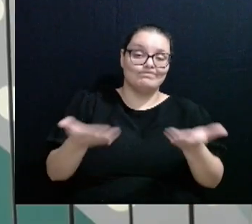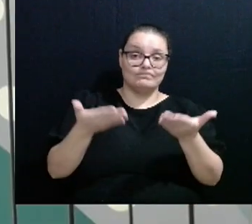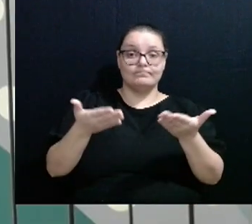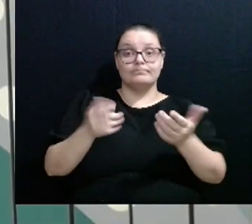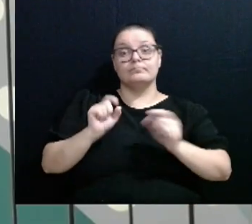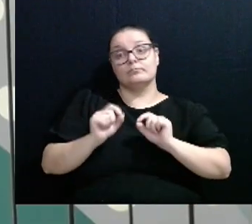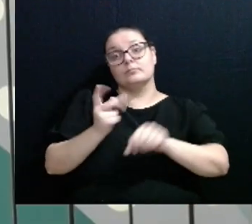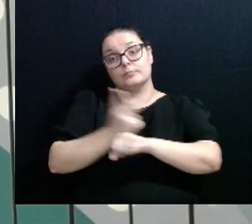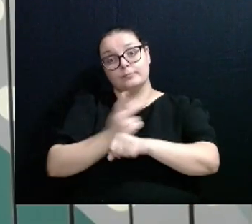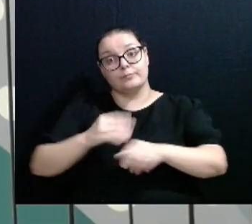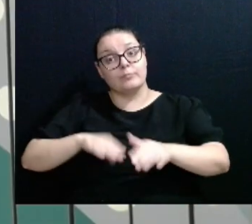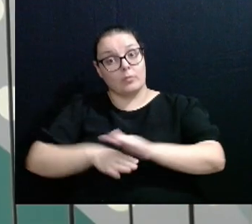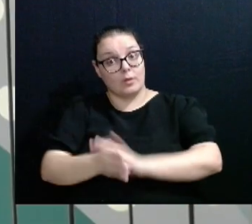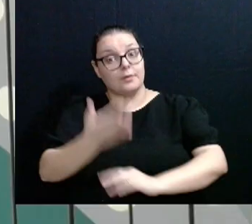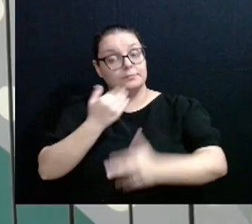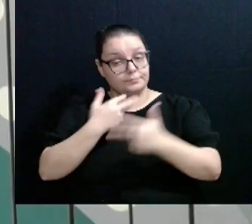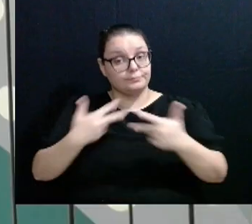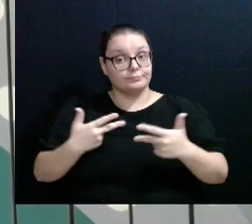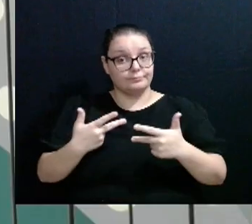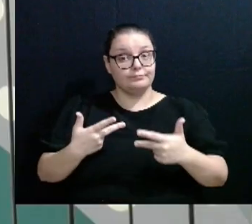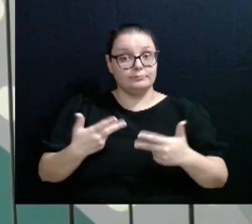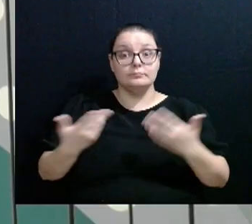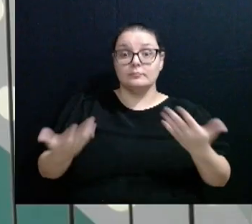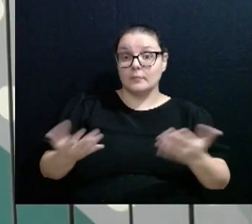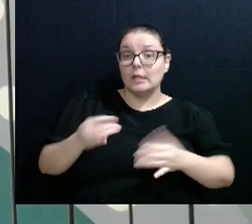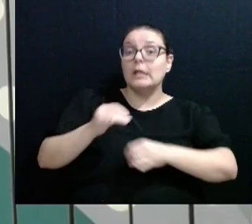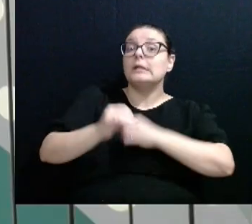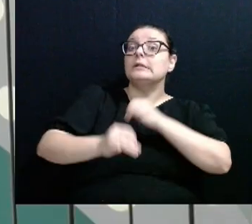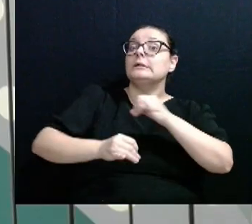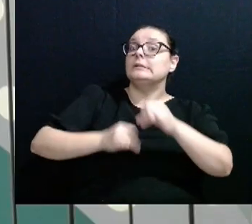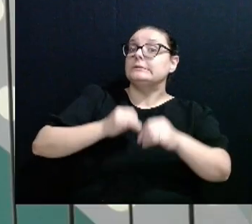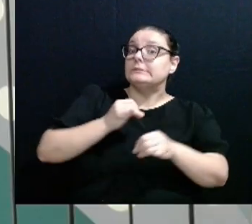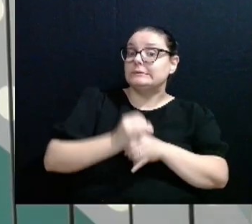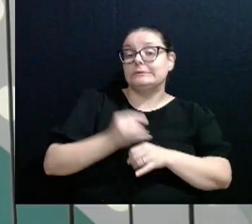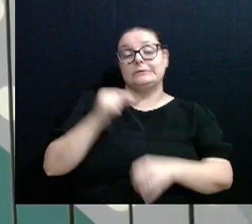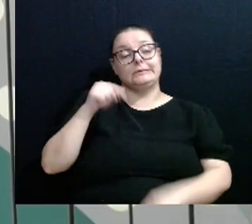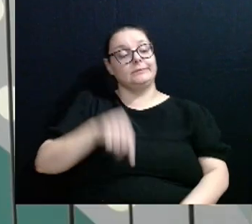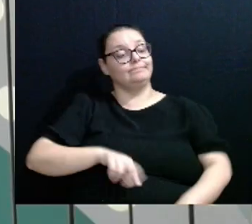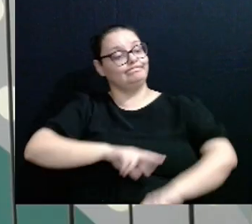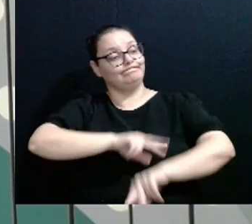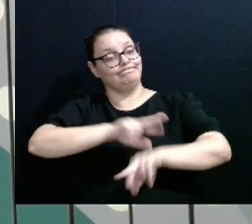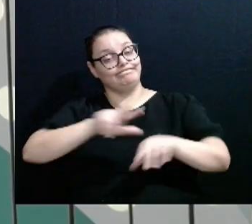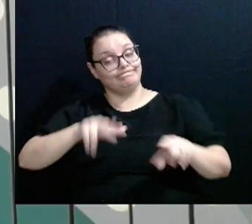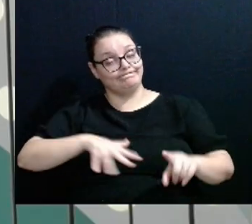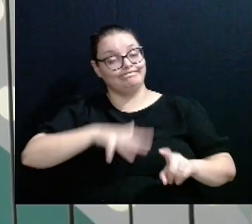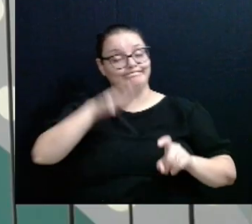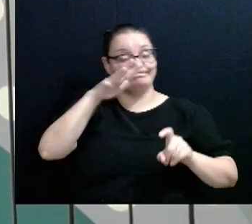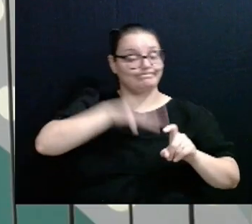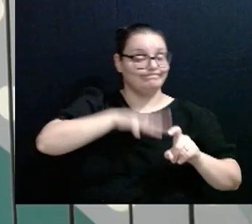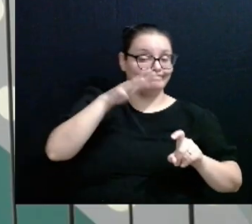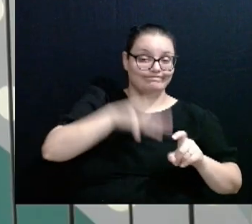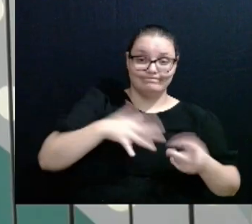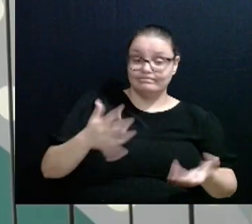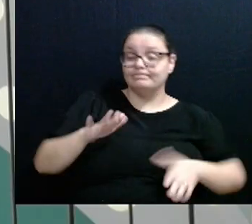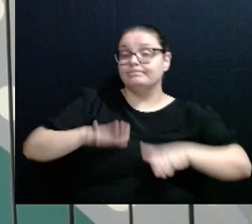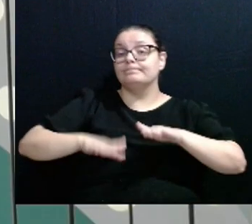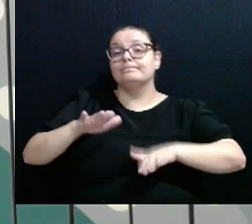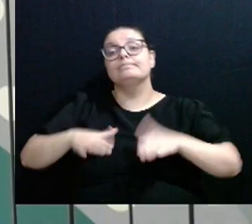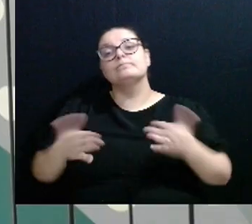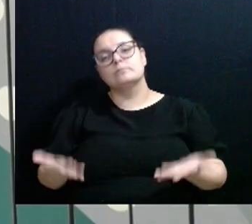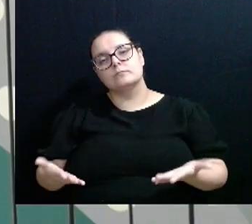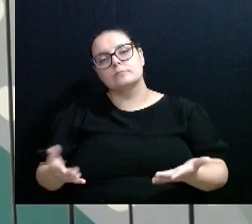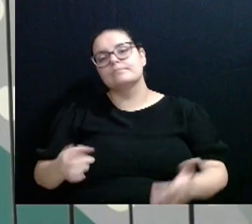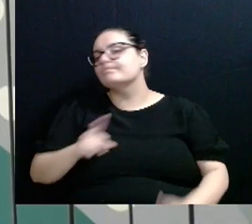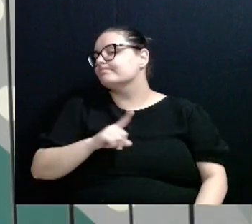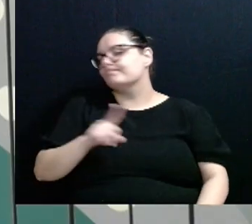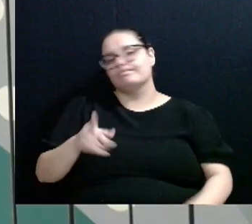hábitos alimentares. E a internet é um prato cheio de crenças populares que muitas vezes não são